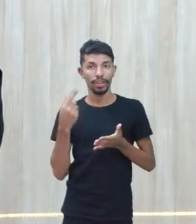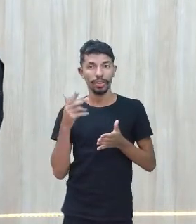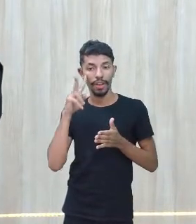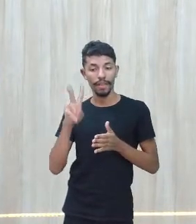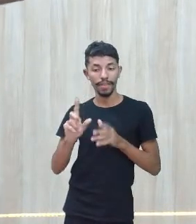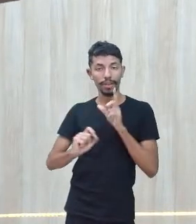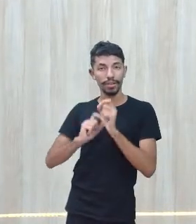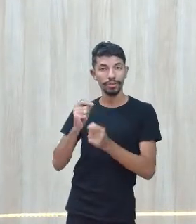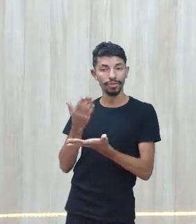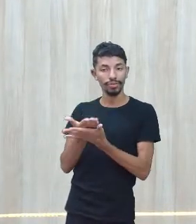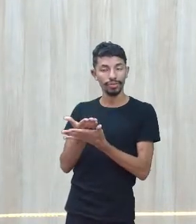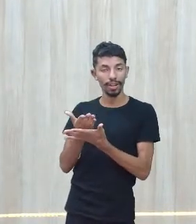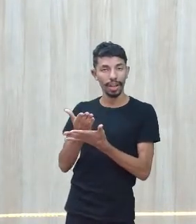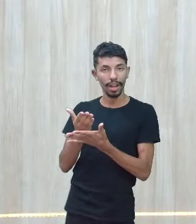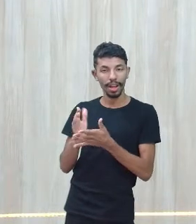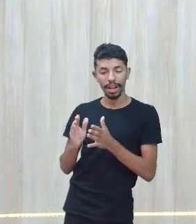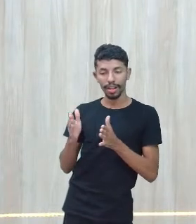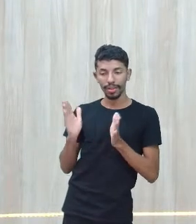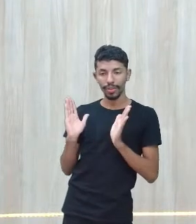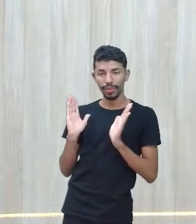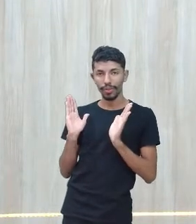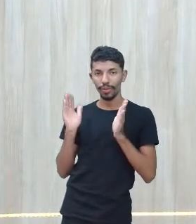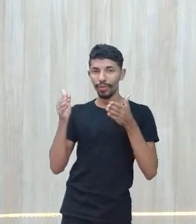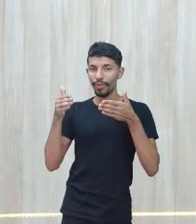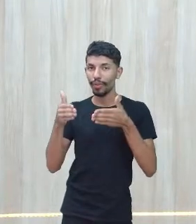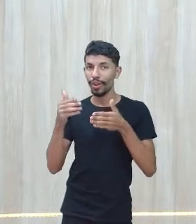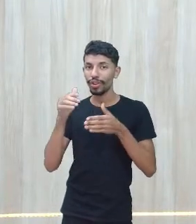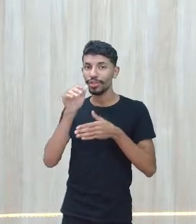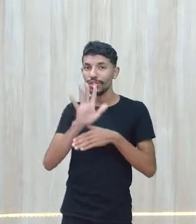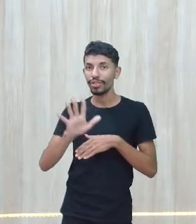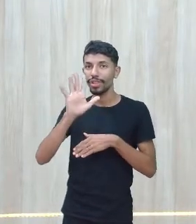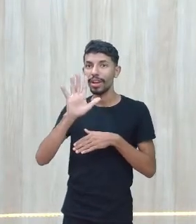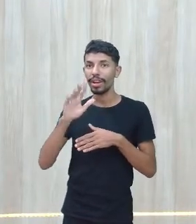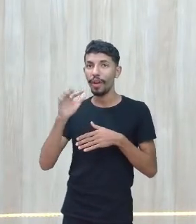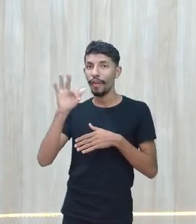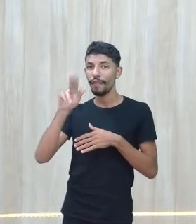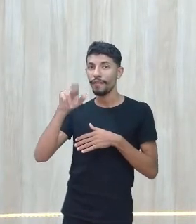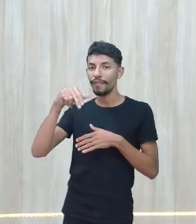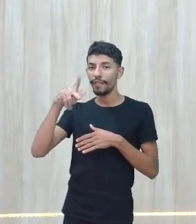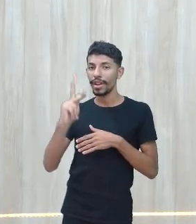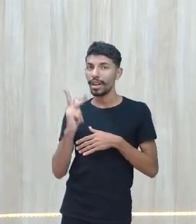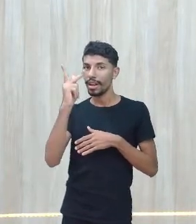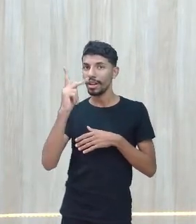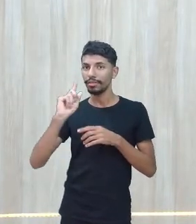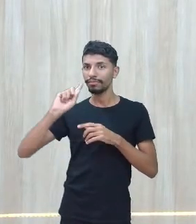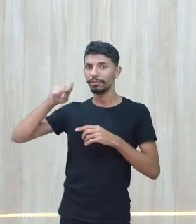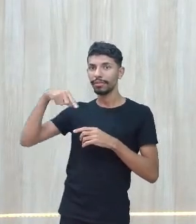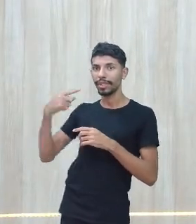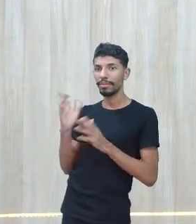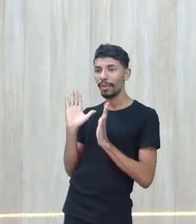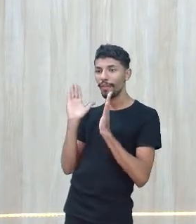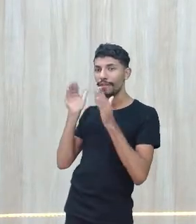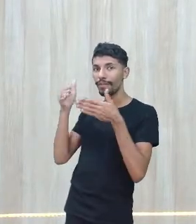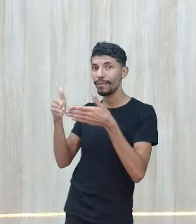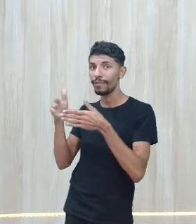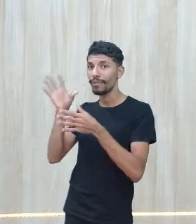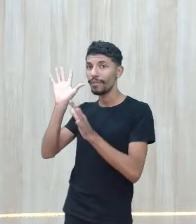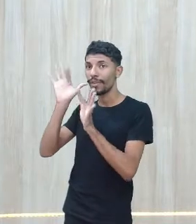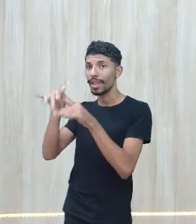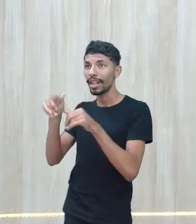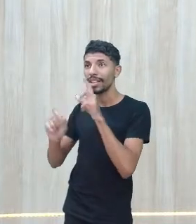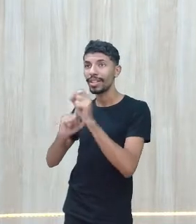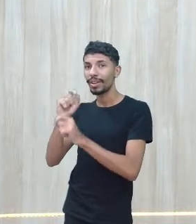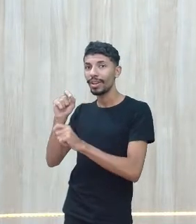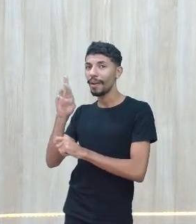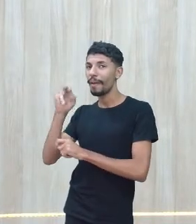gerais do brega funk, do funk, e posteriormente a gente acaba no brega funk, beleza? Não sei se deu